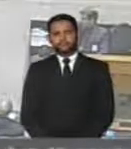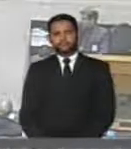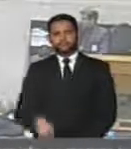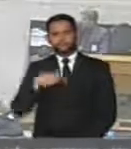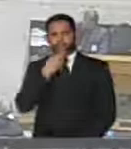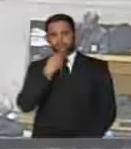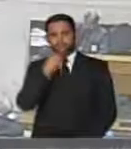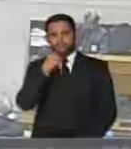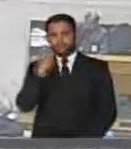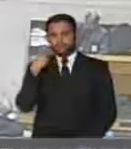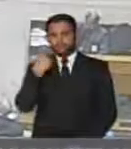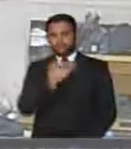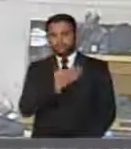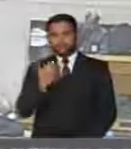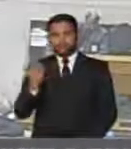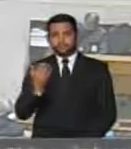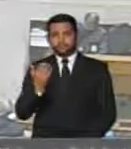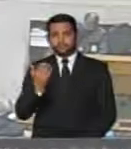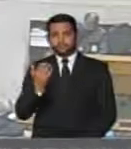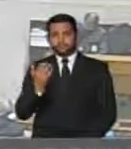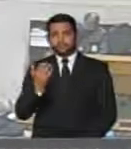Deputados, deputadas,